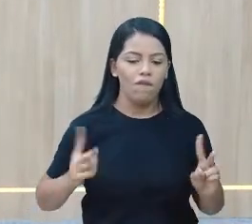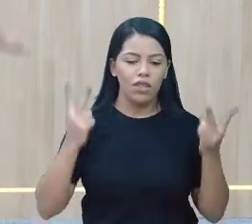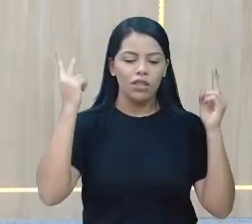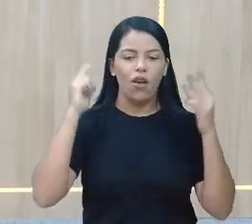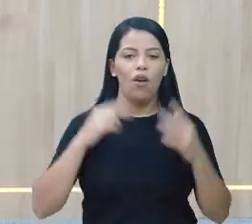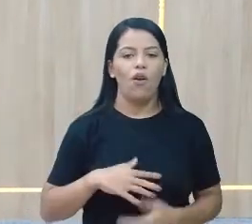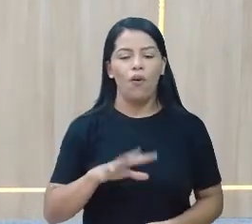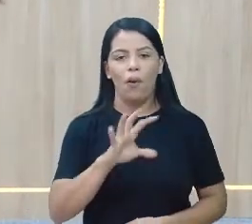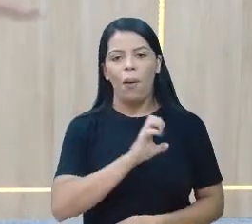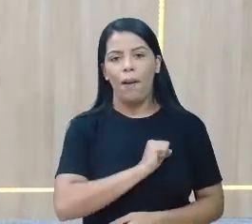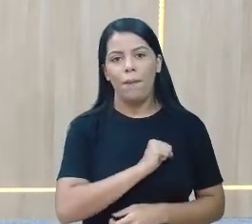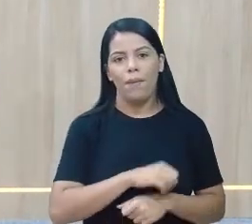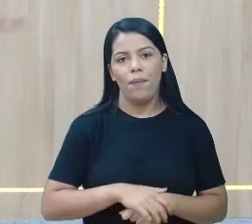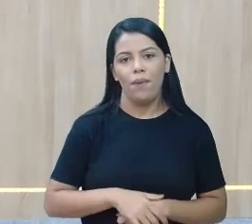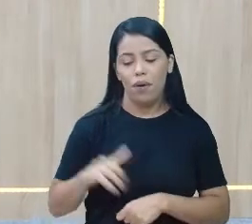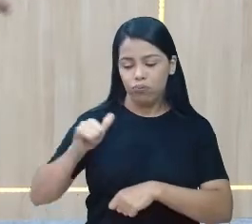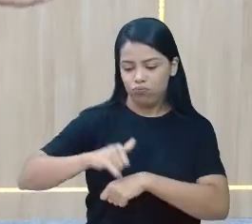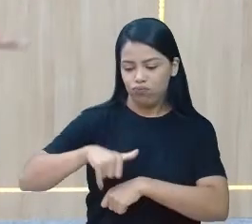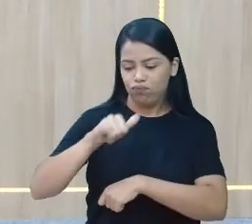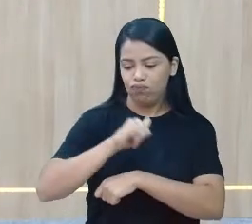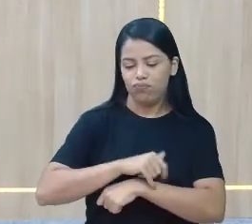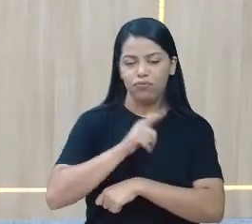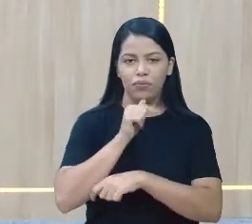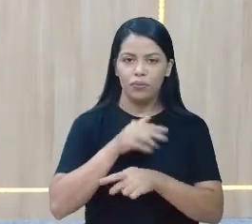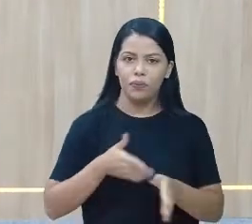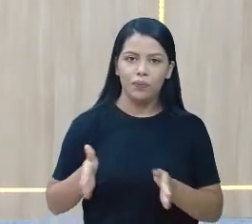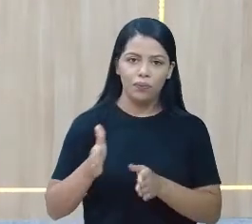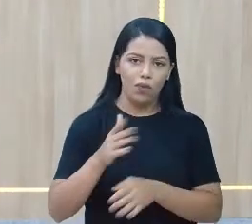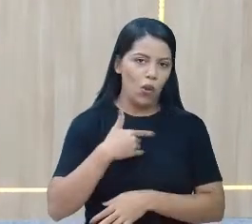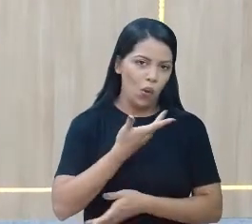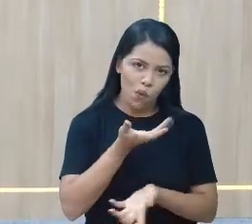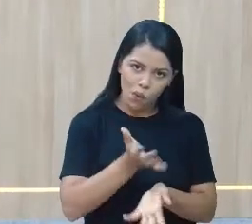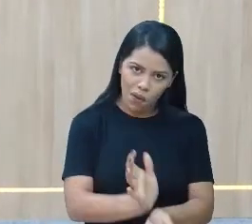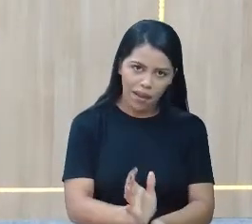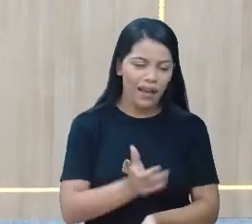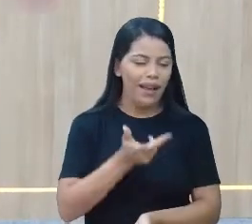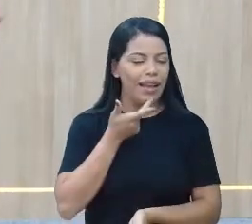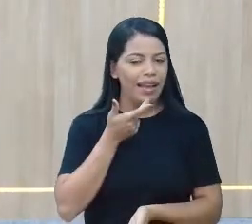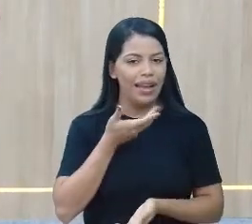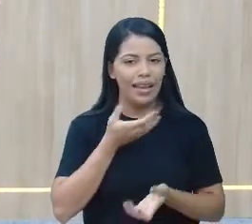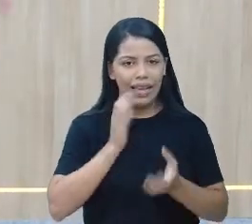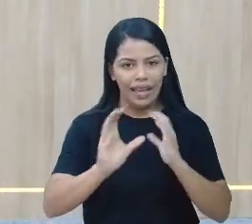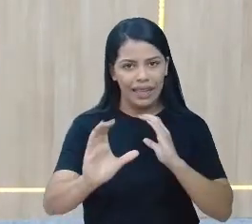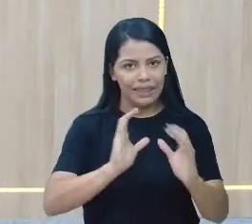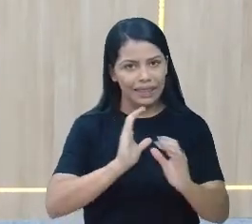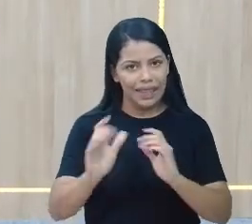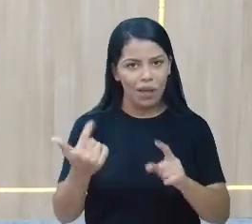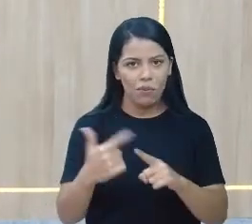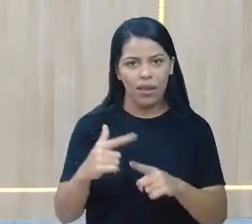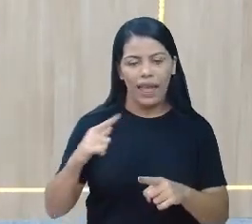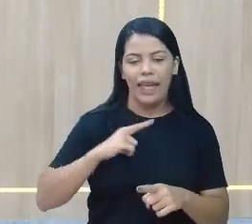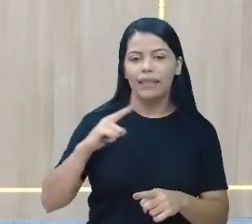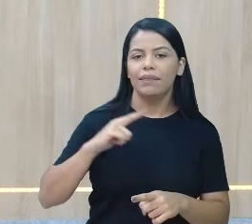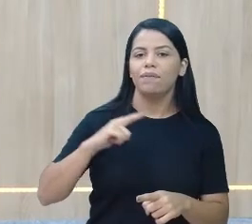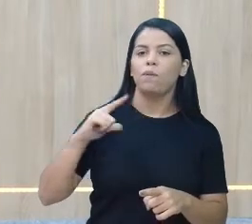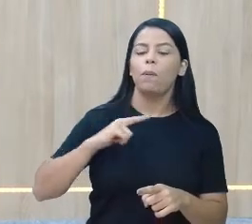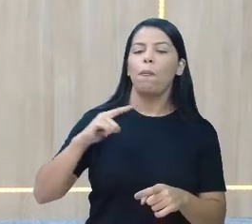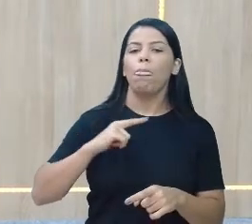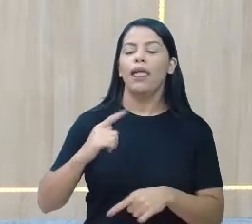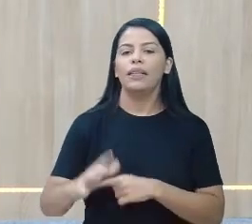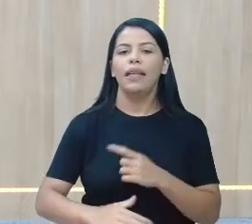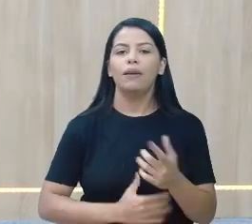Sapucururu na beira do rio. Eu não vou me atrever a cantar o resto da música, porque eu cantei isso, né? Tem uns bonequinhos de sapo aqui na minha